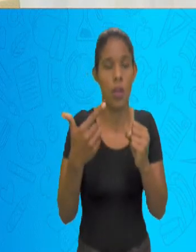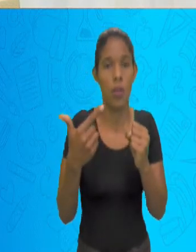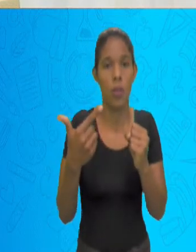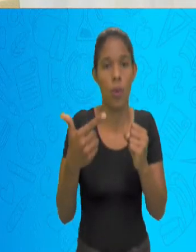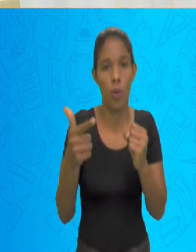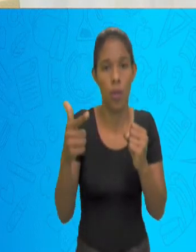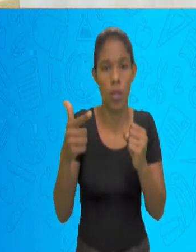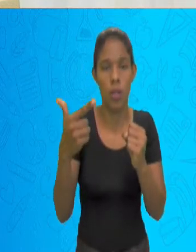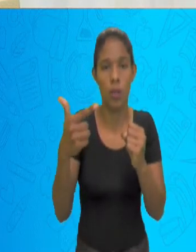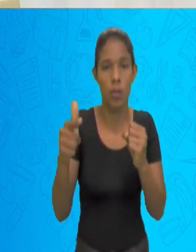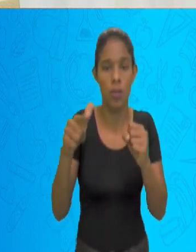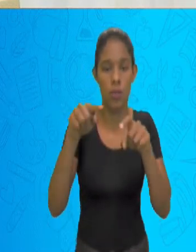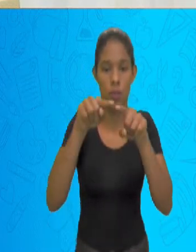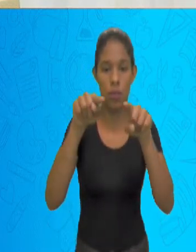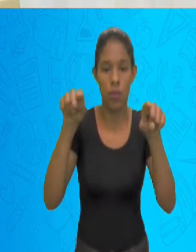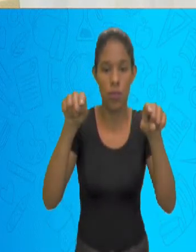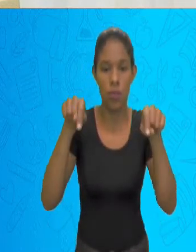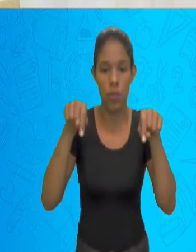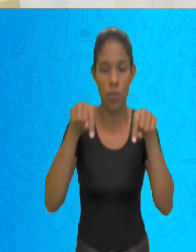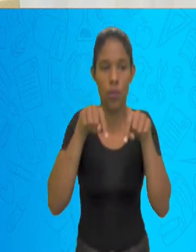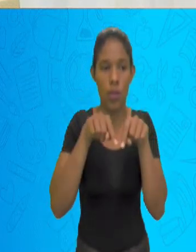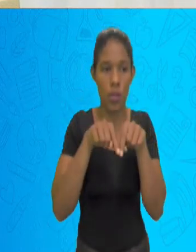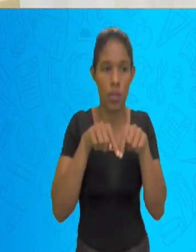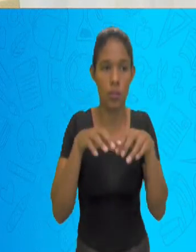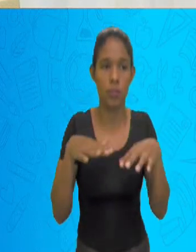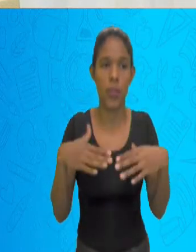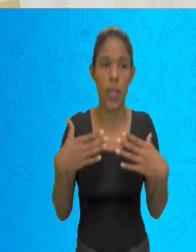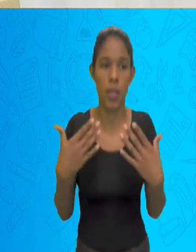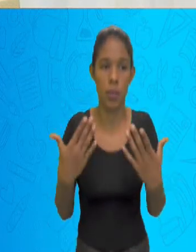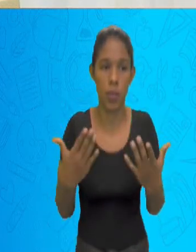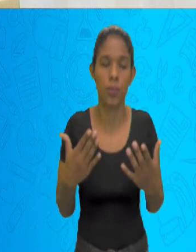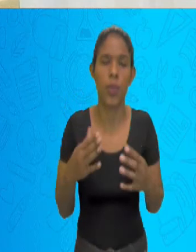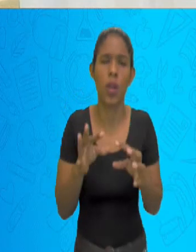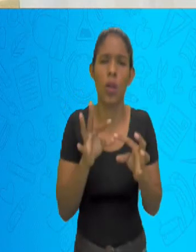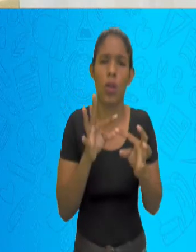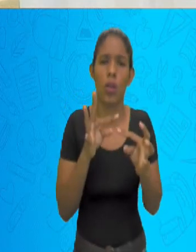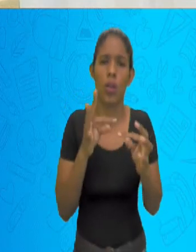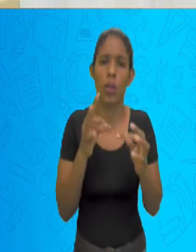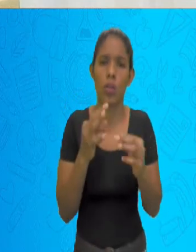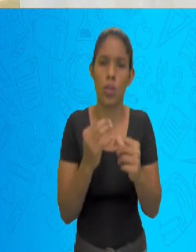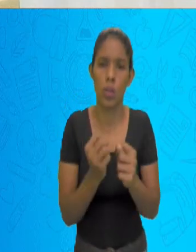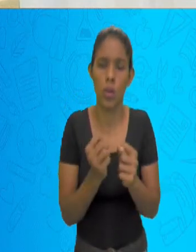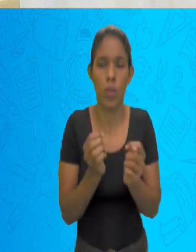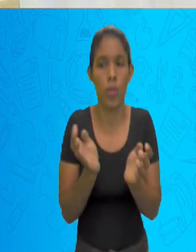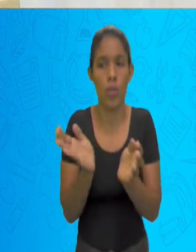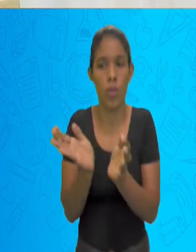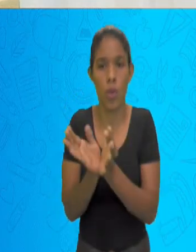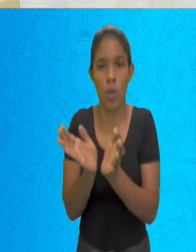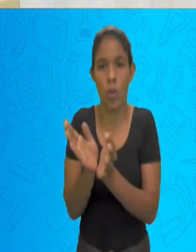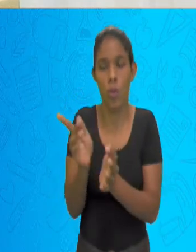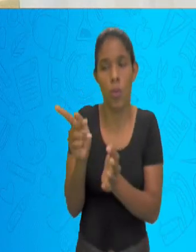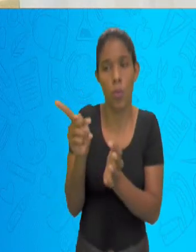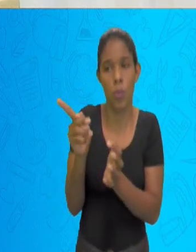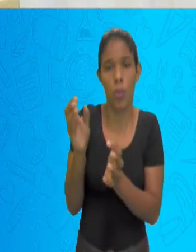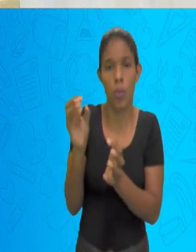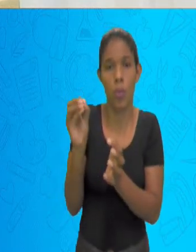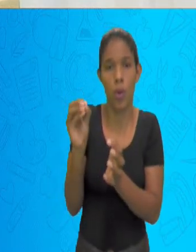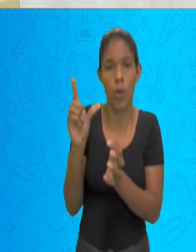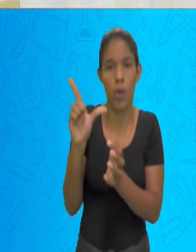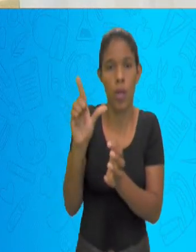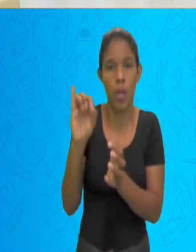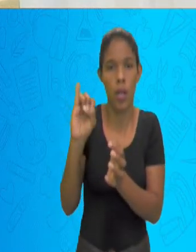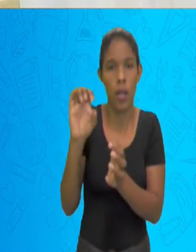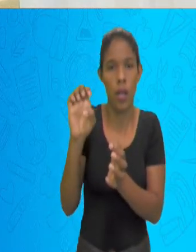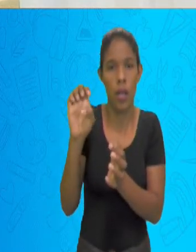entendermos um pouquinho aqui. Todos esses poliedros possuem faces, arestas